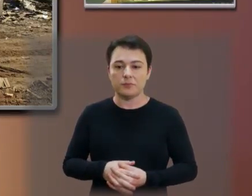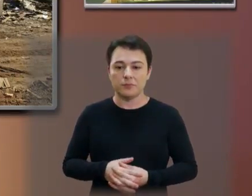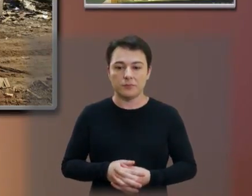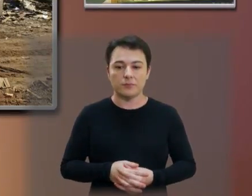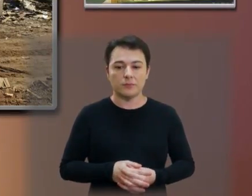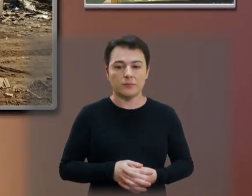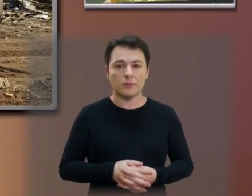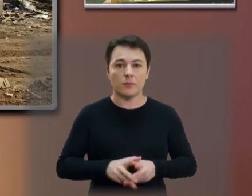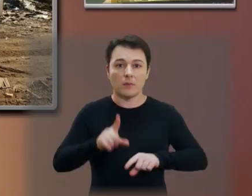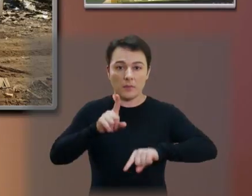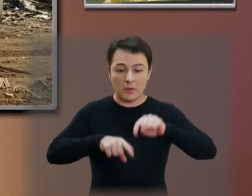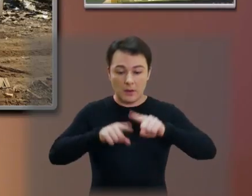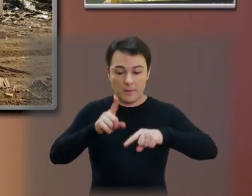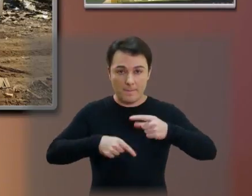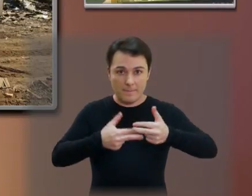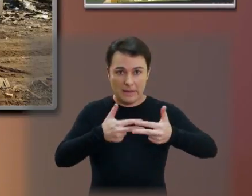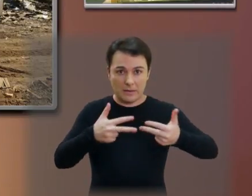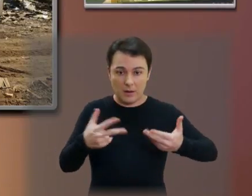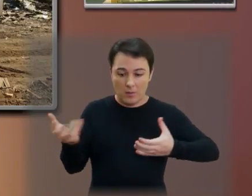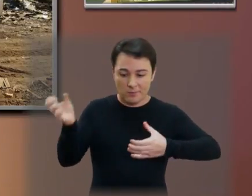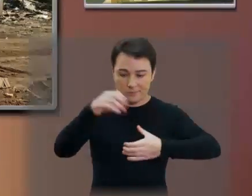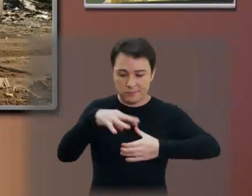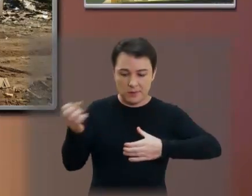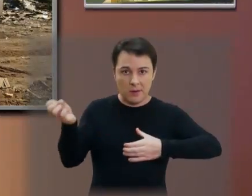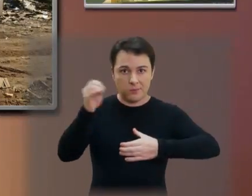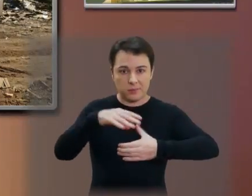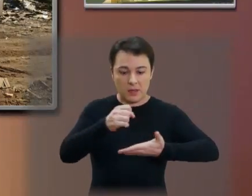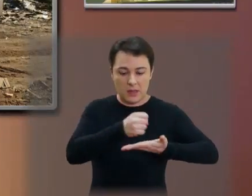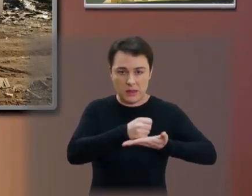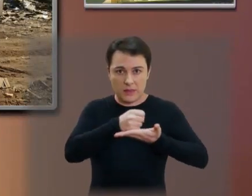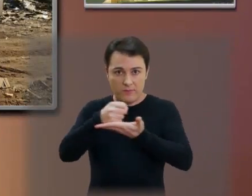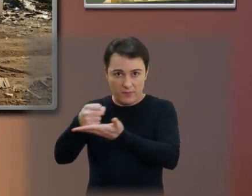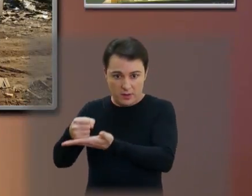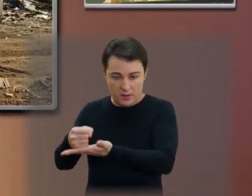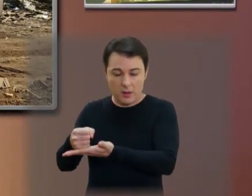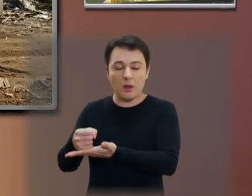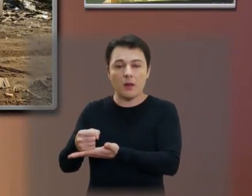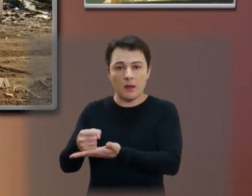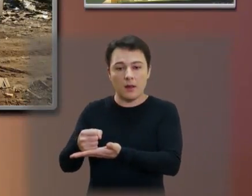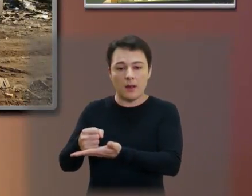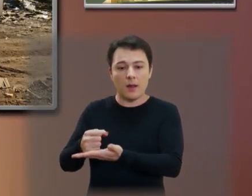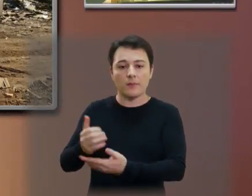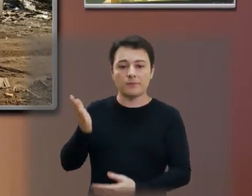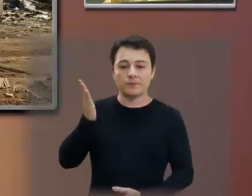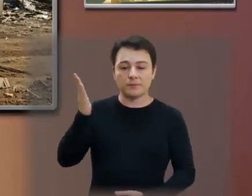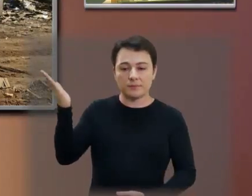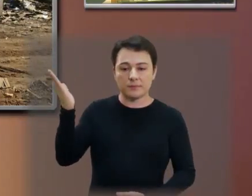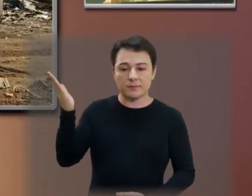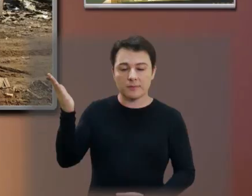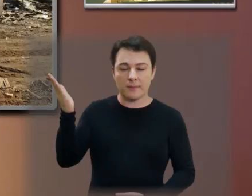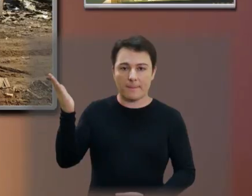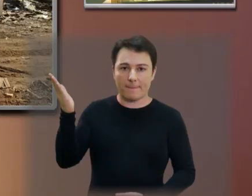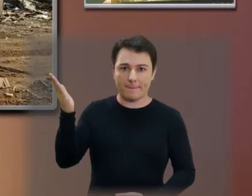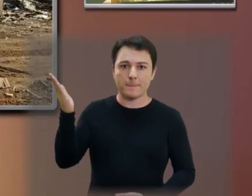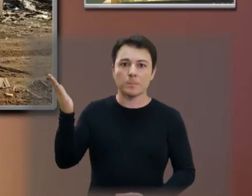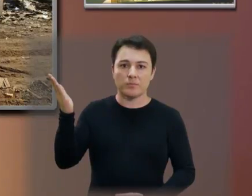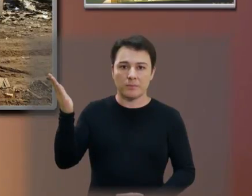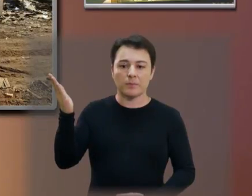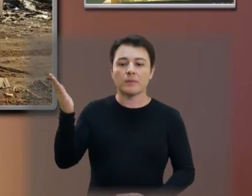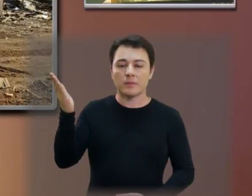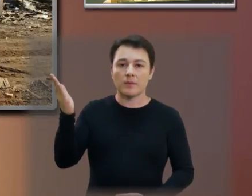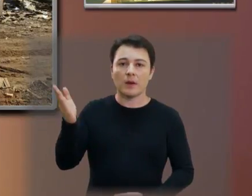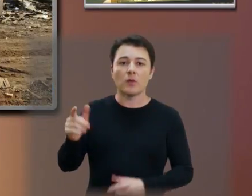Todo o material que é levado nesses entrepostos, ou seja, dos bolsões de entulho, é levado para essa